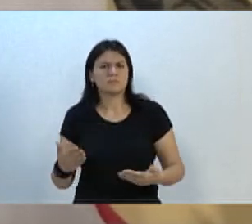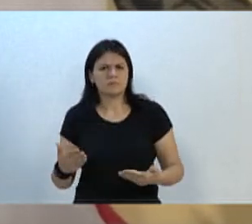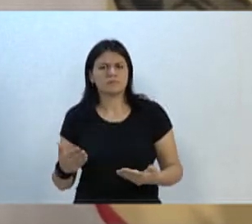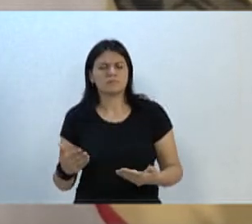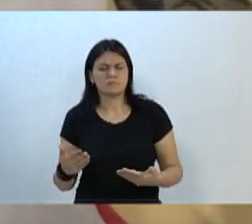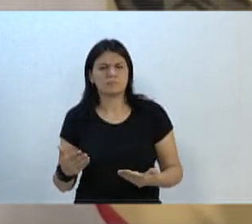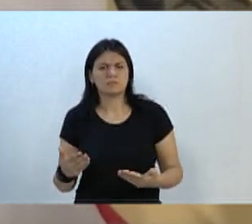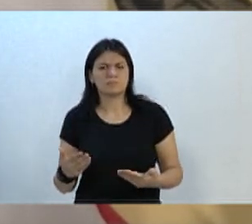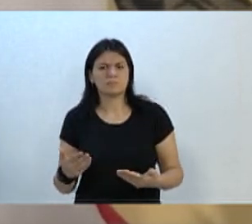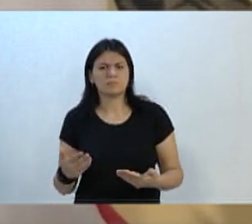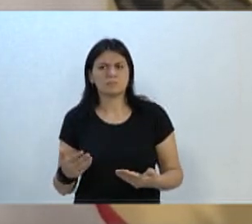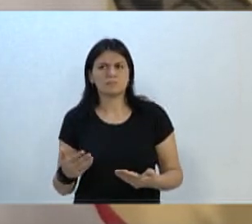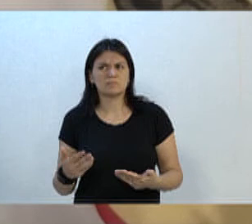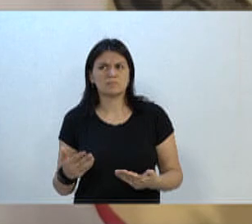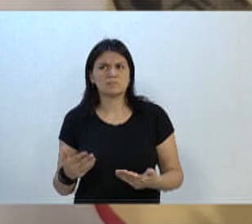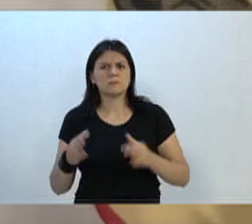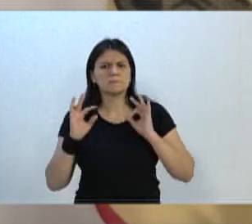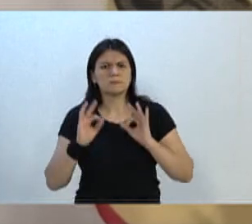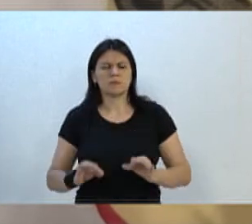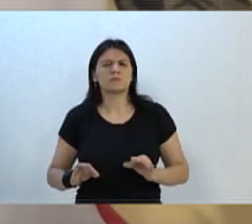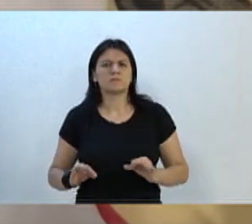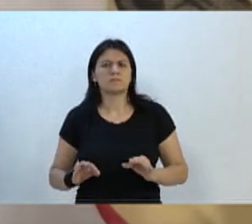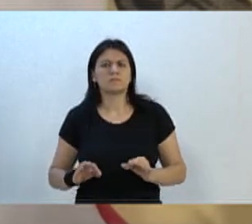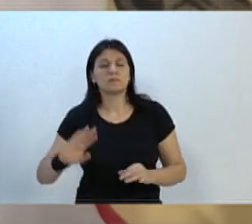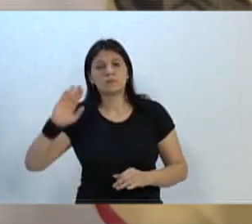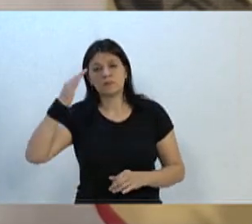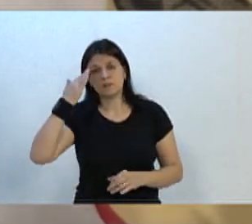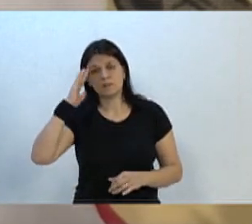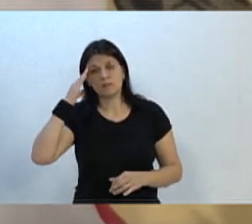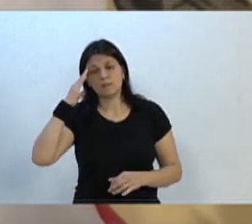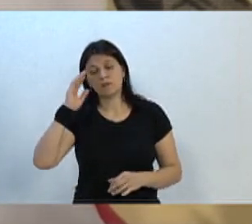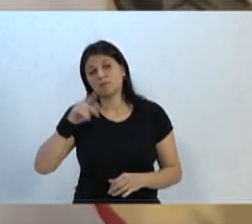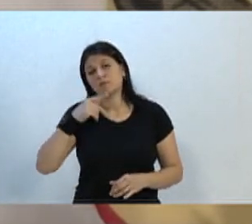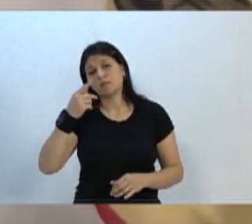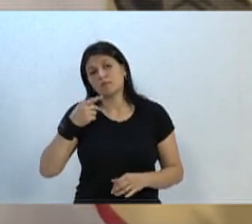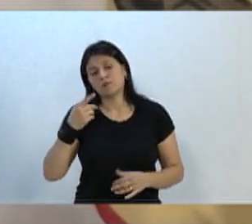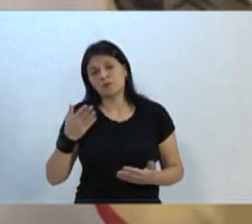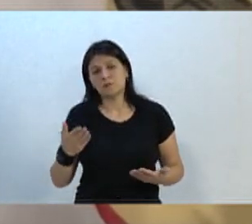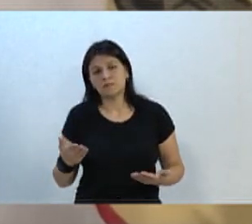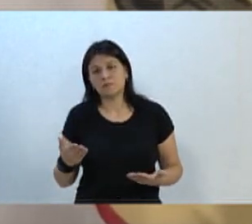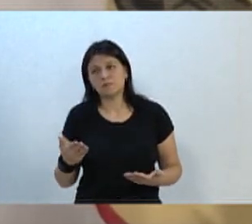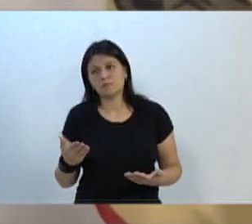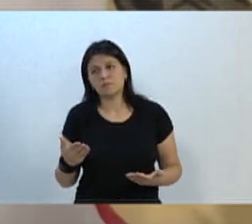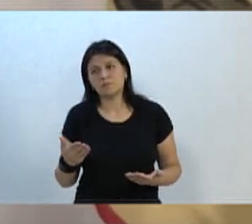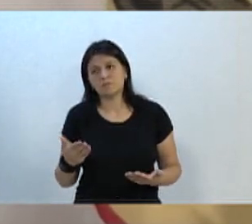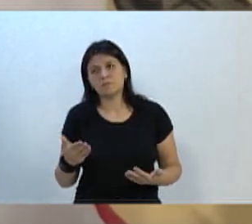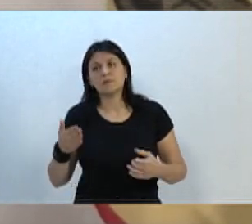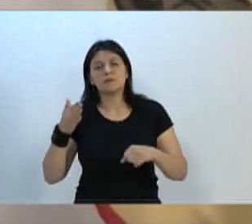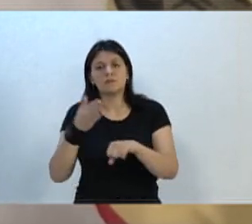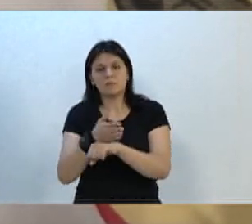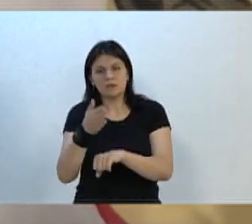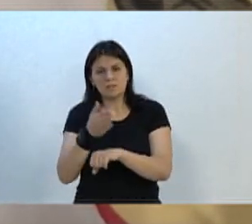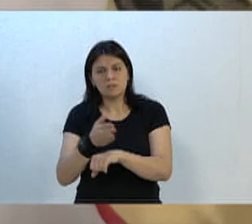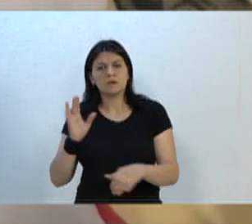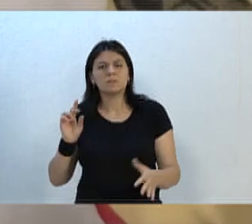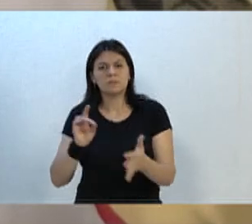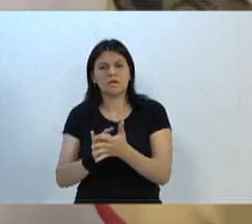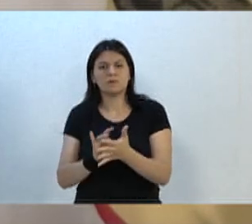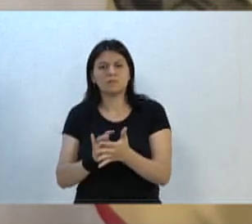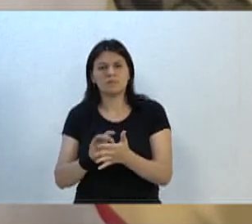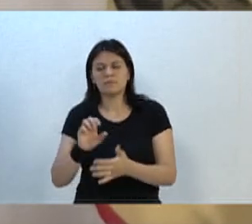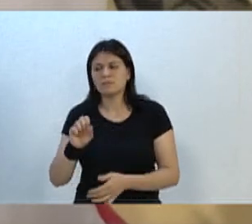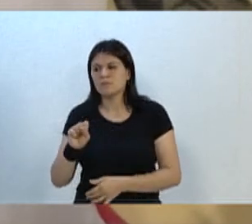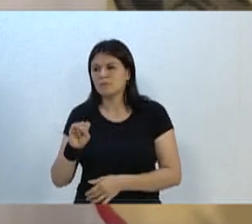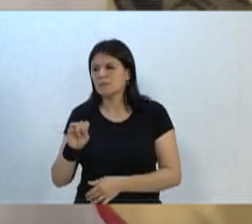de forma efetiva entender o que está falando e aí participar efetivamente Silvia